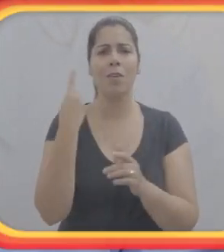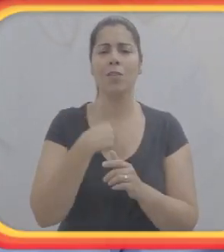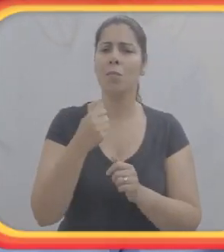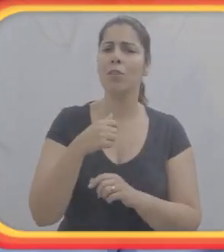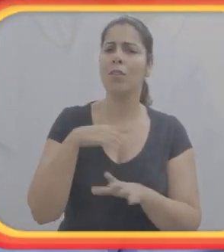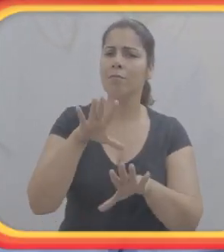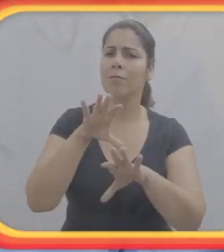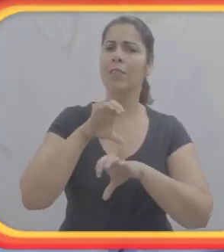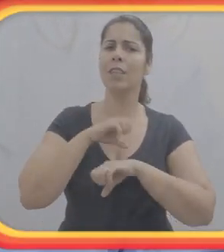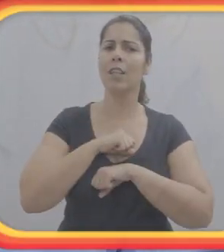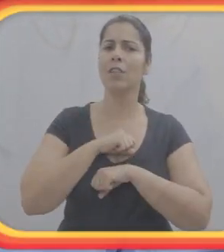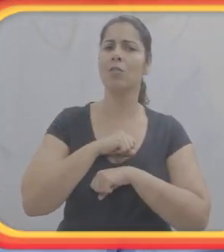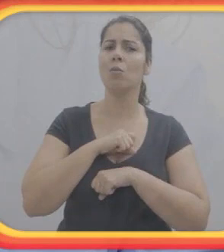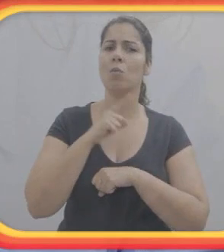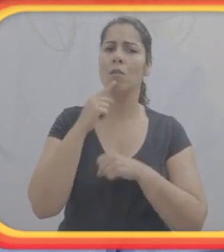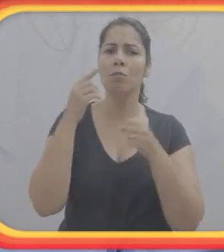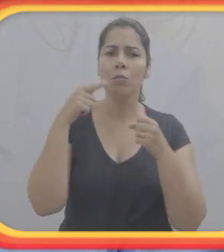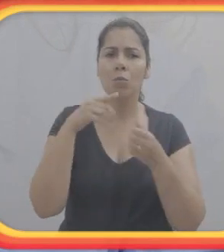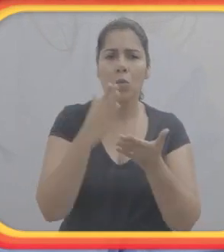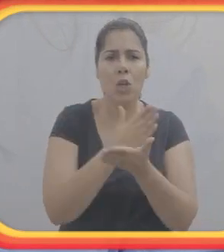Imaginanime, que no site